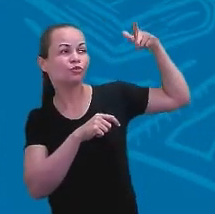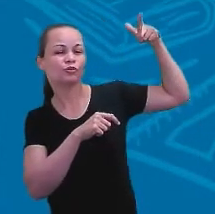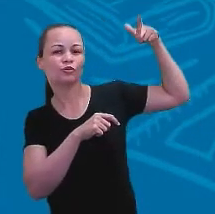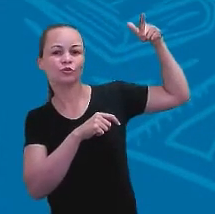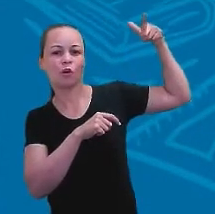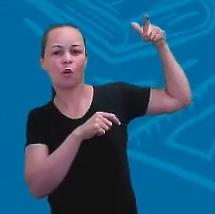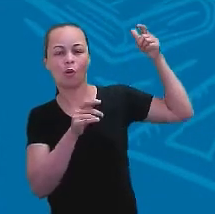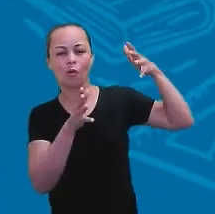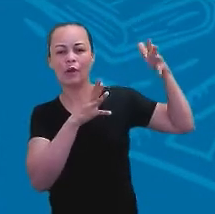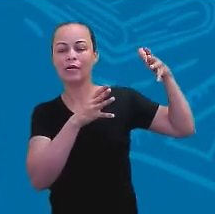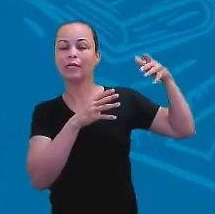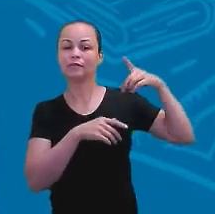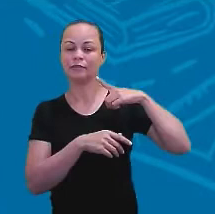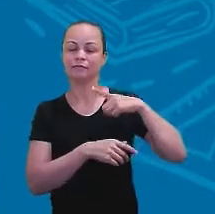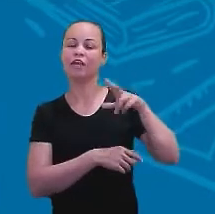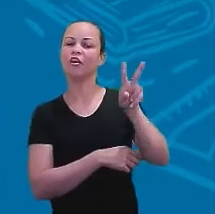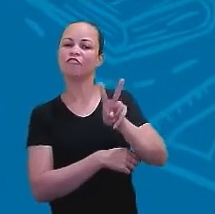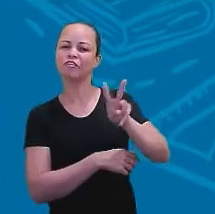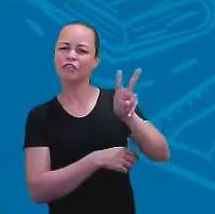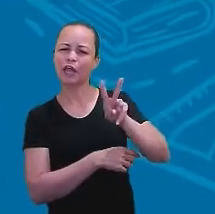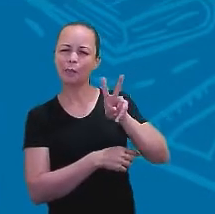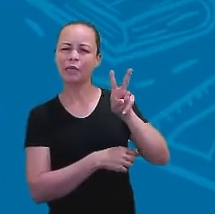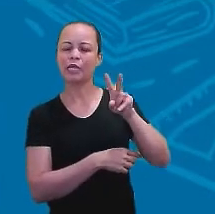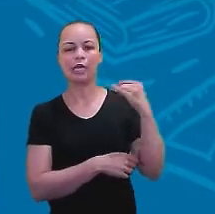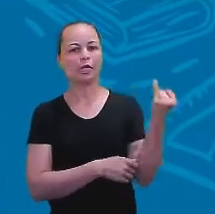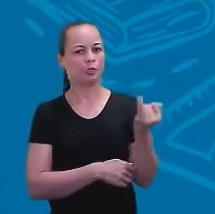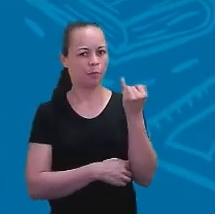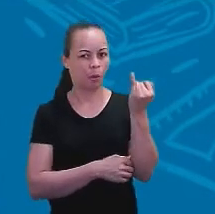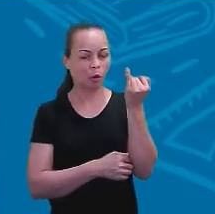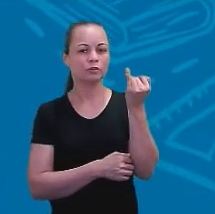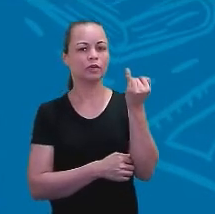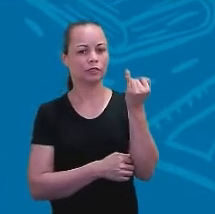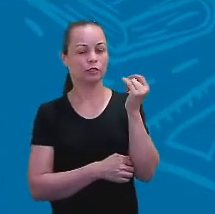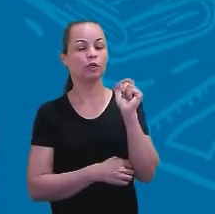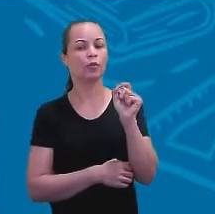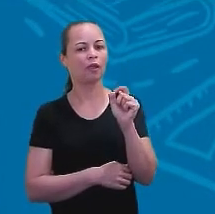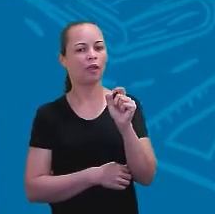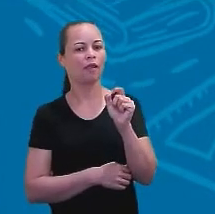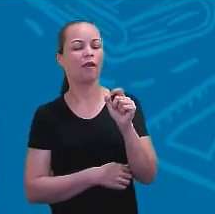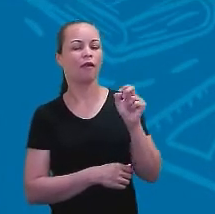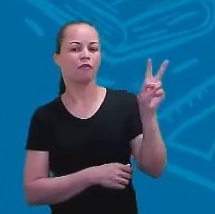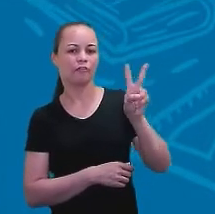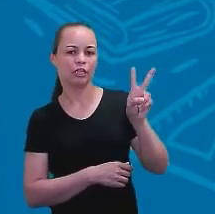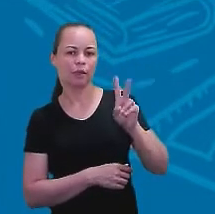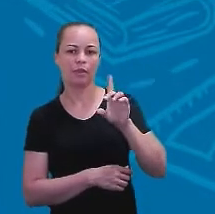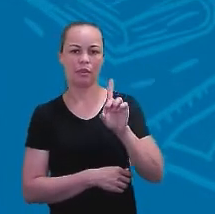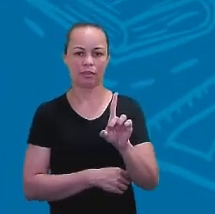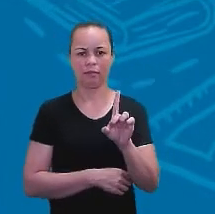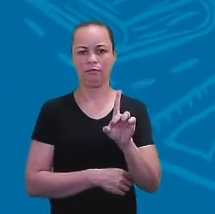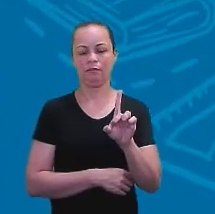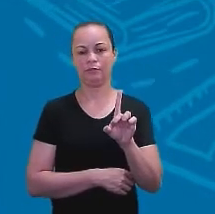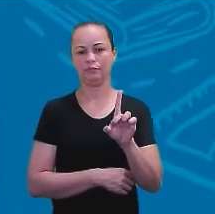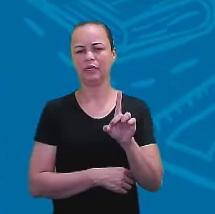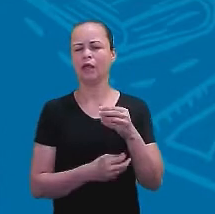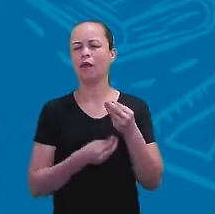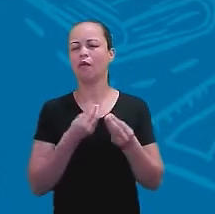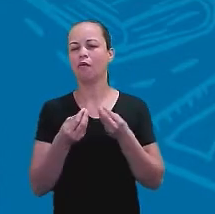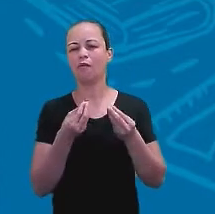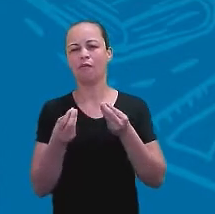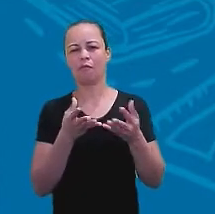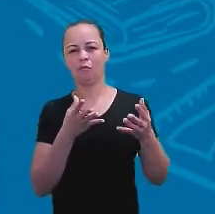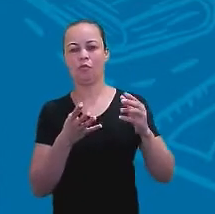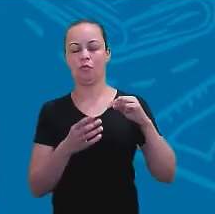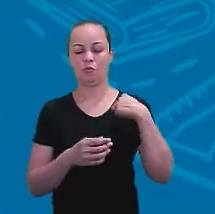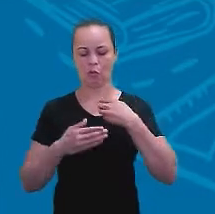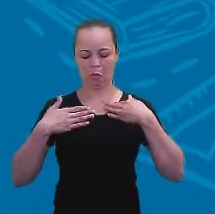consegue produzir uma vitamina muito importante, tá certo? Que é a vitamina D, tá certo? É como se o nosso organismo ele